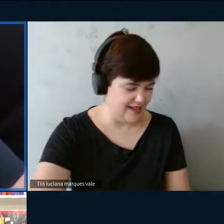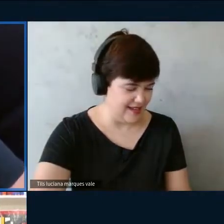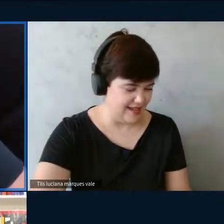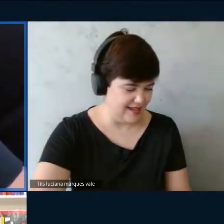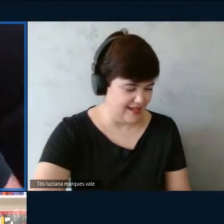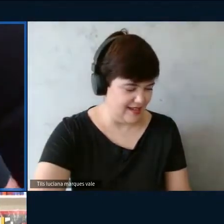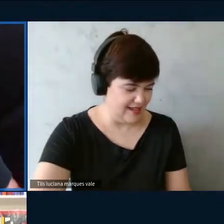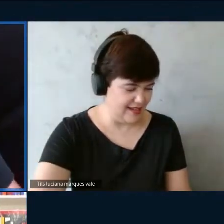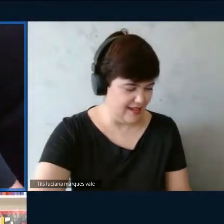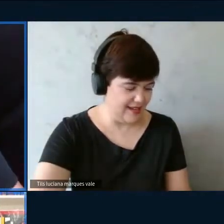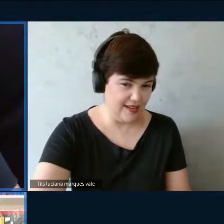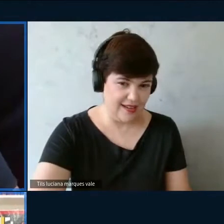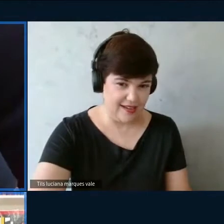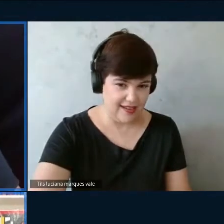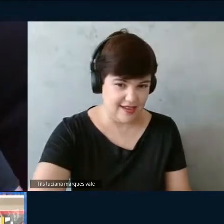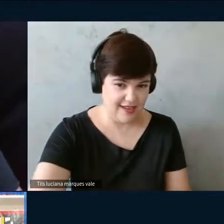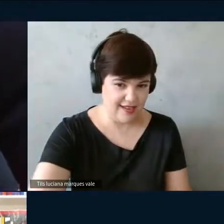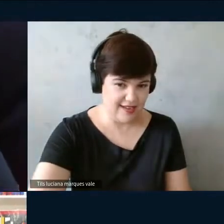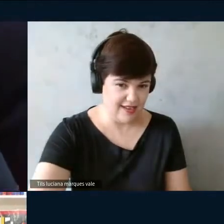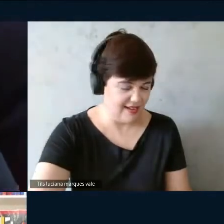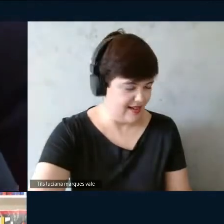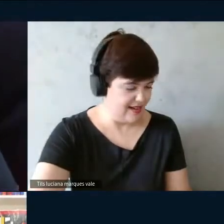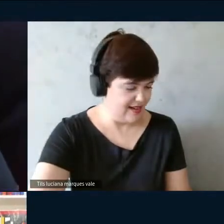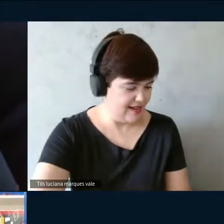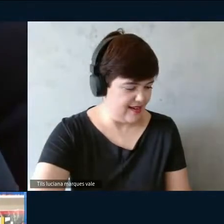E assistindo Liga da Justiça.